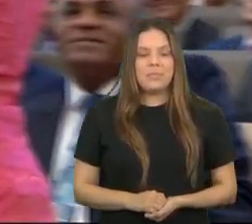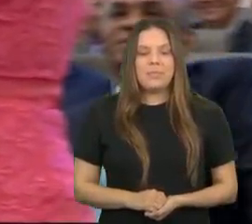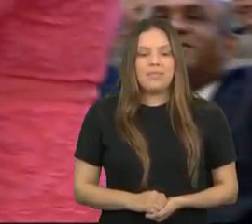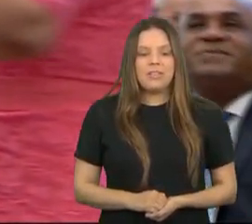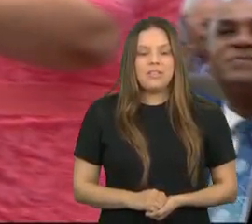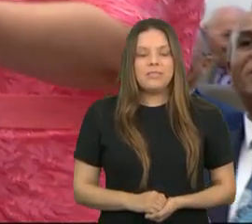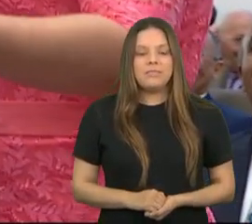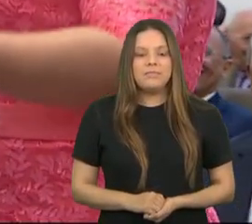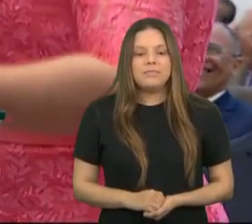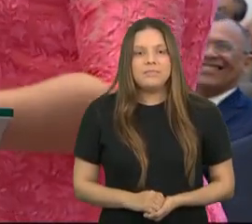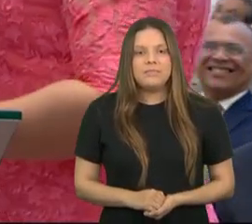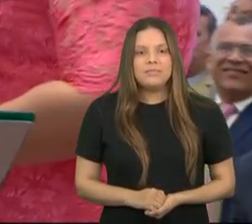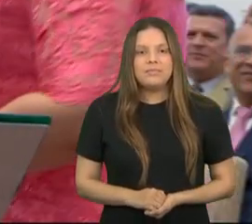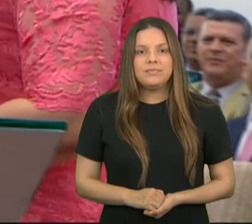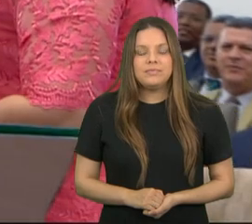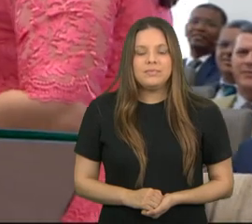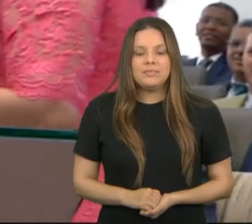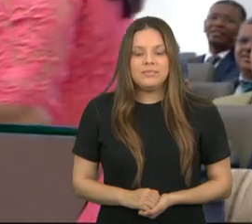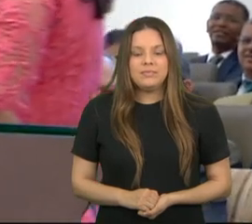Queridos, quer deixar aqui?